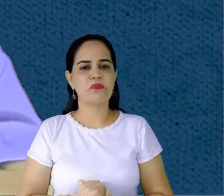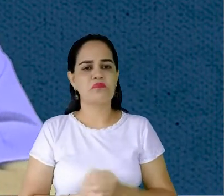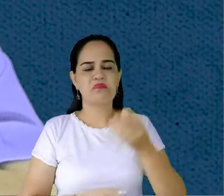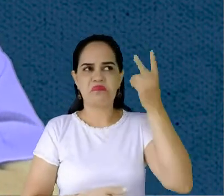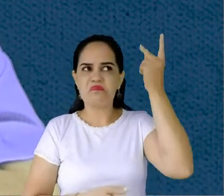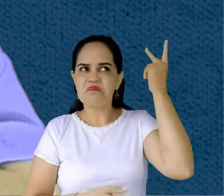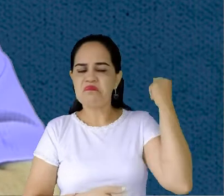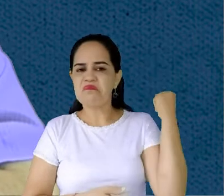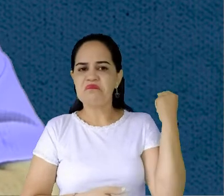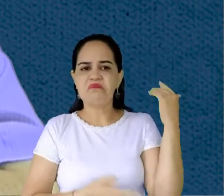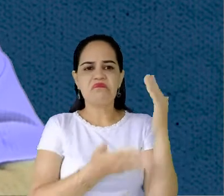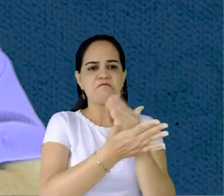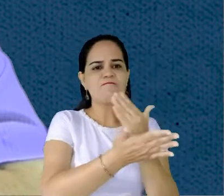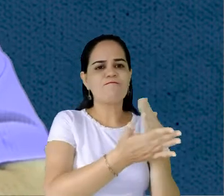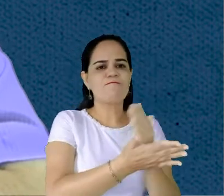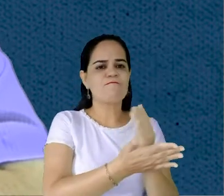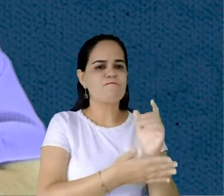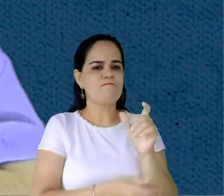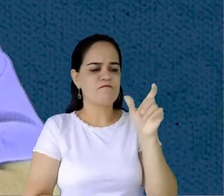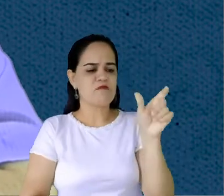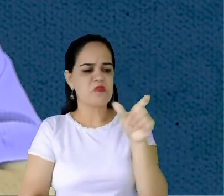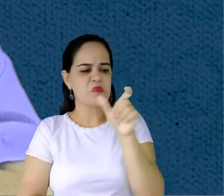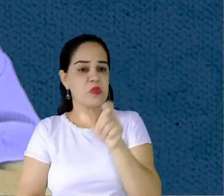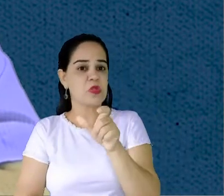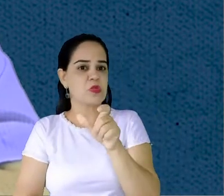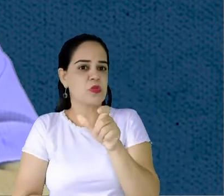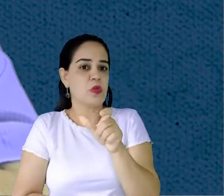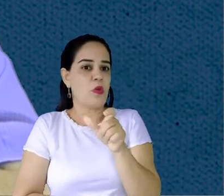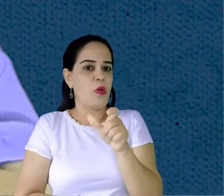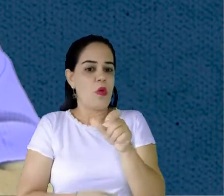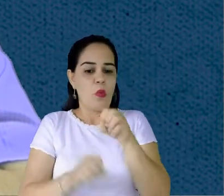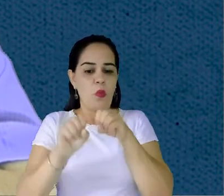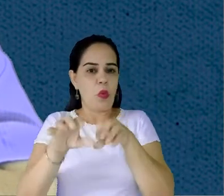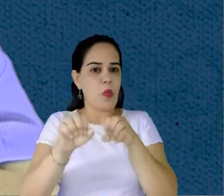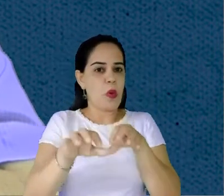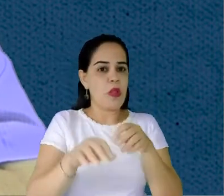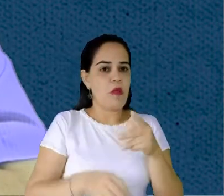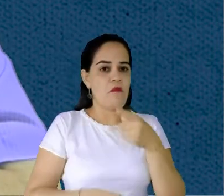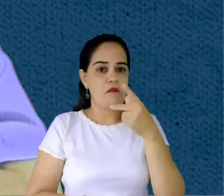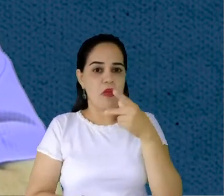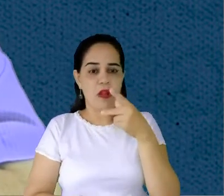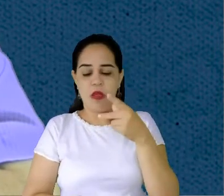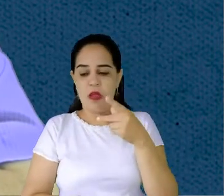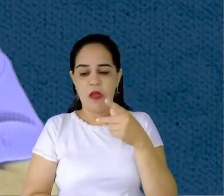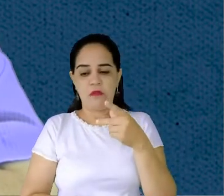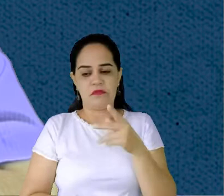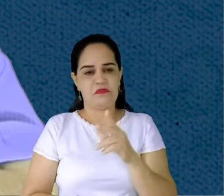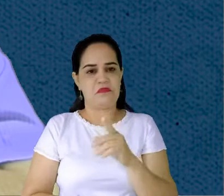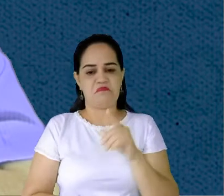Naqueles dias chegaram alguns da Judeia e ensinavam aos irmãos da Antioquia, dizendo: